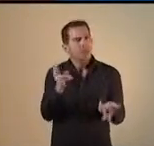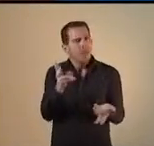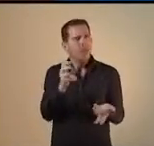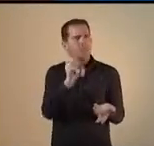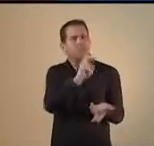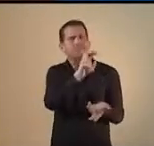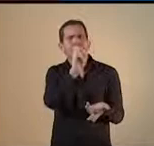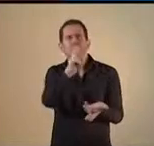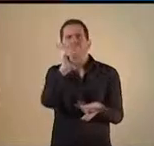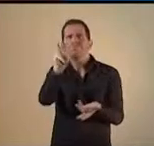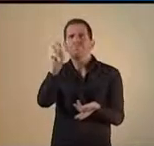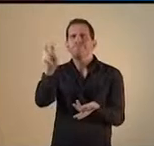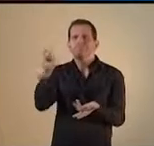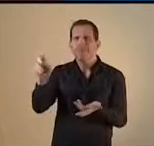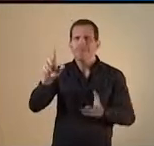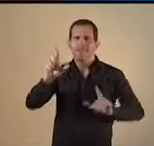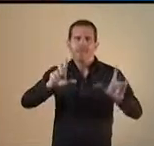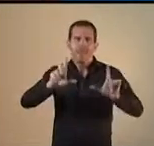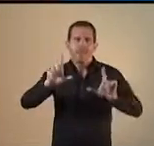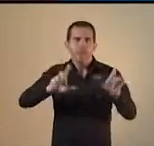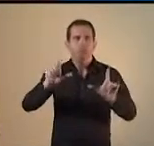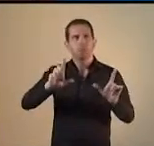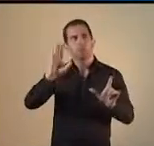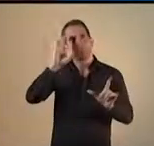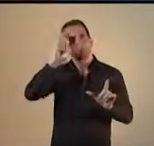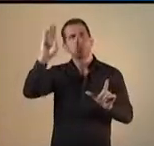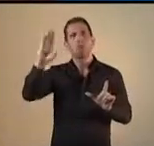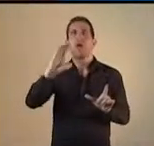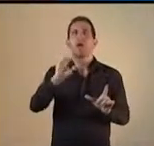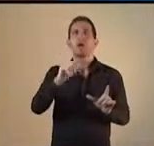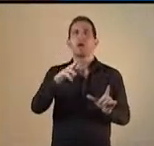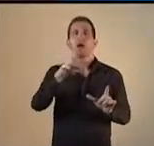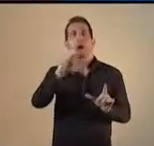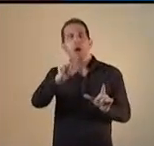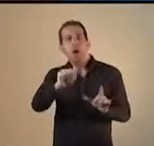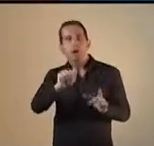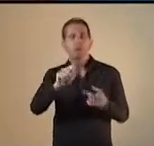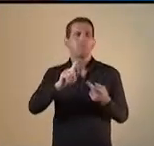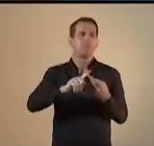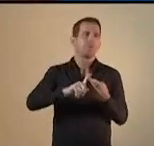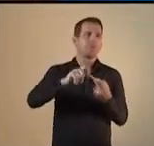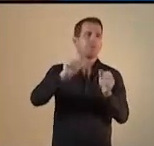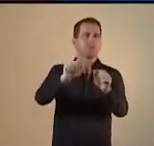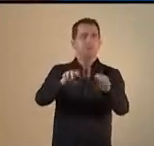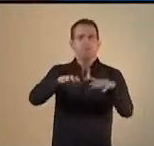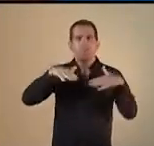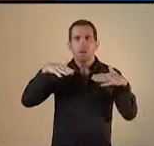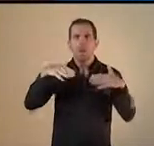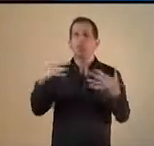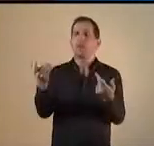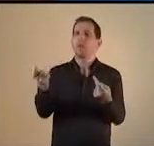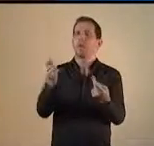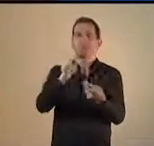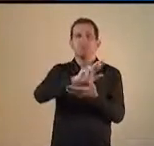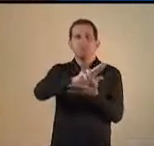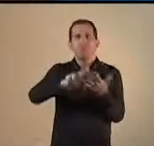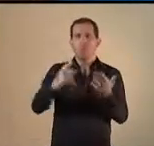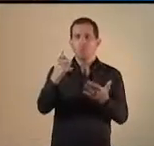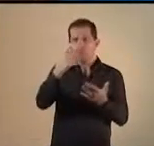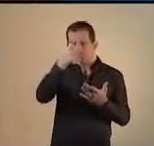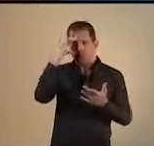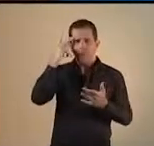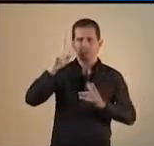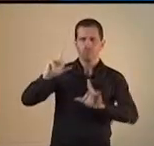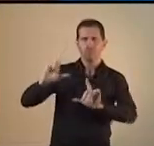televisão, principalmente Câmara Federal, Senado e até mesmo a Assembleia Legislativa, com uma pessoa